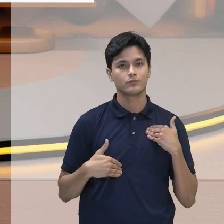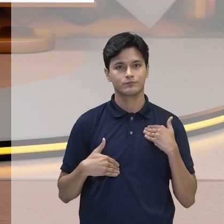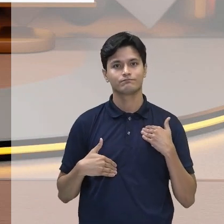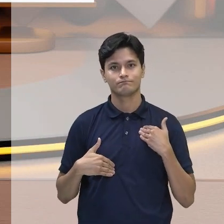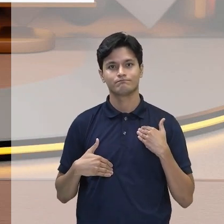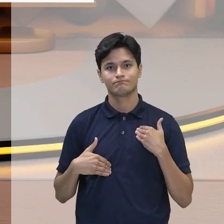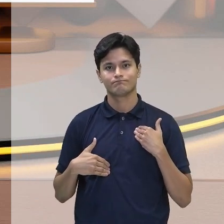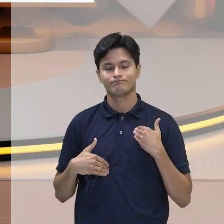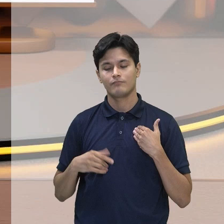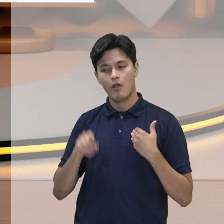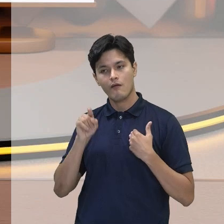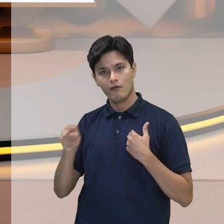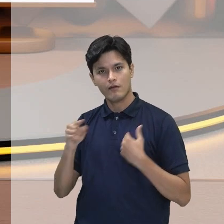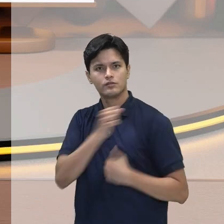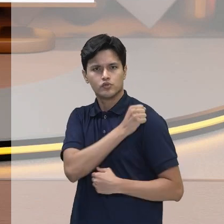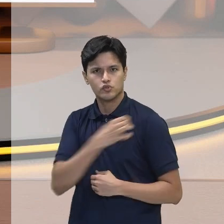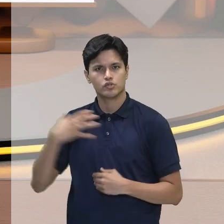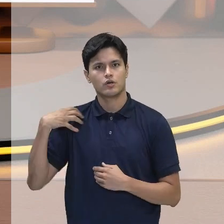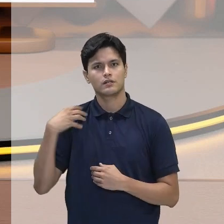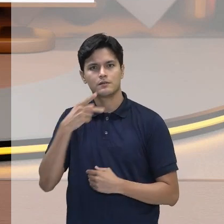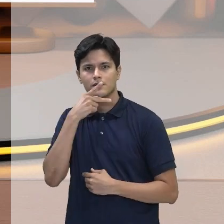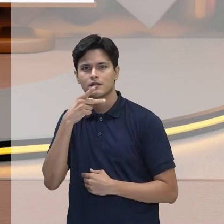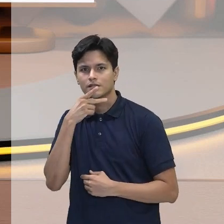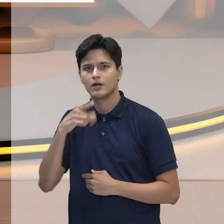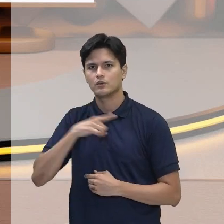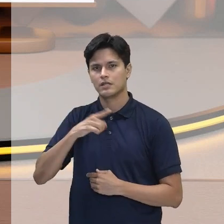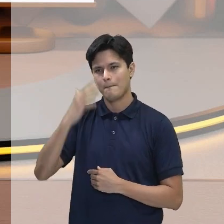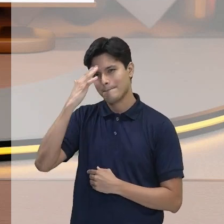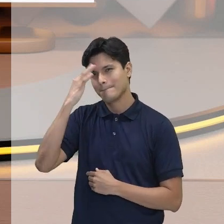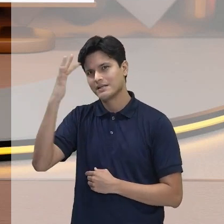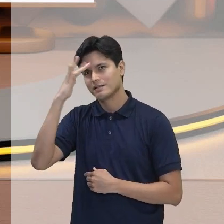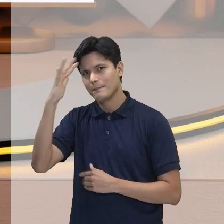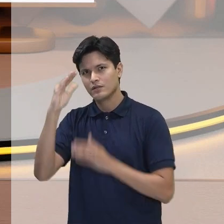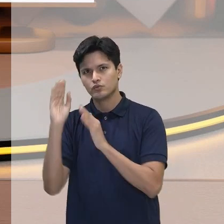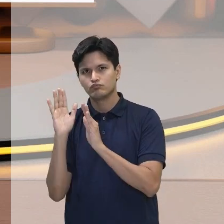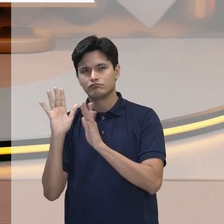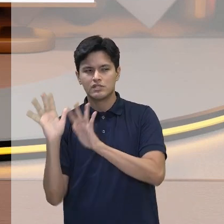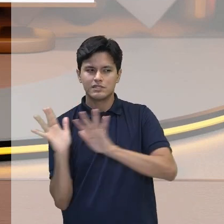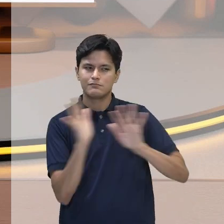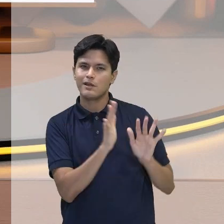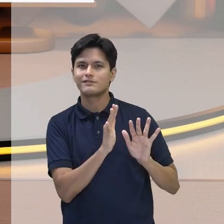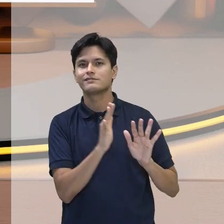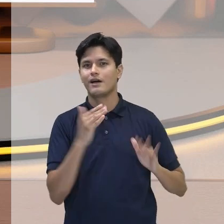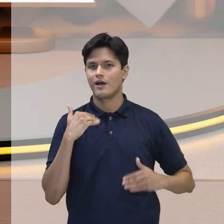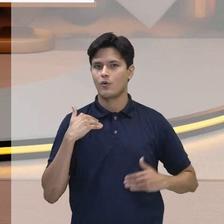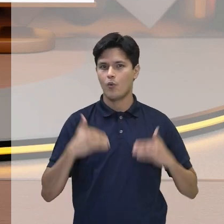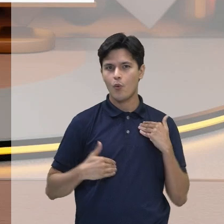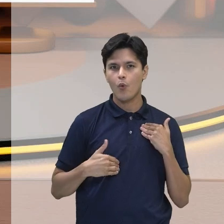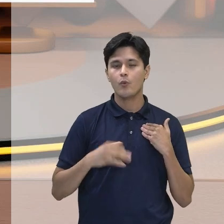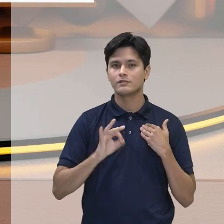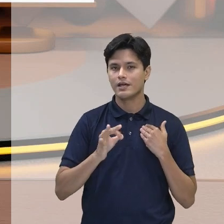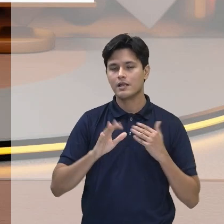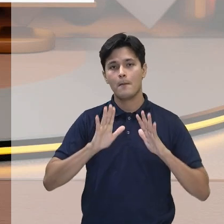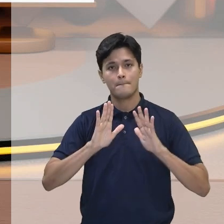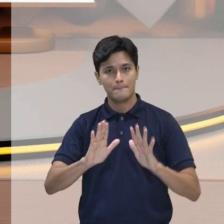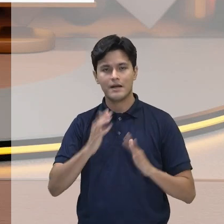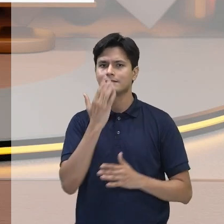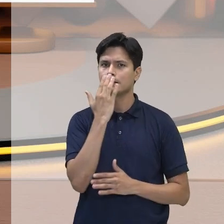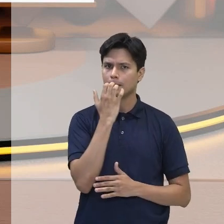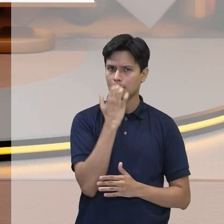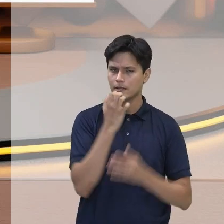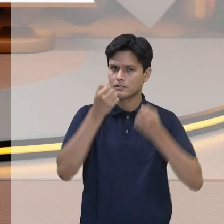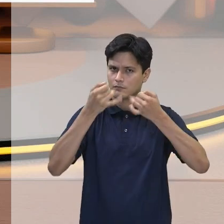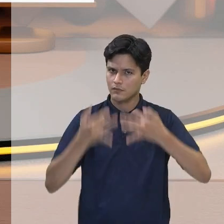resto. Então ele vai dizer, o ser humano em si não é só razão, não é só